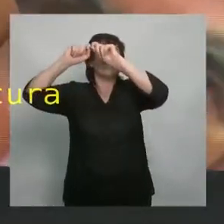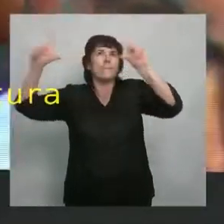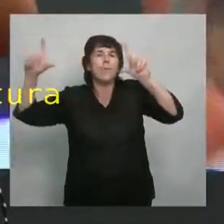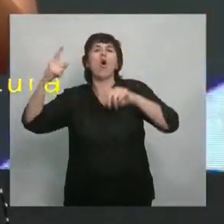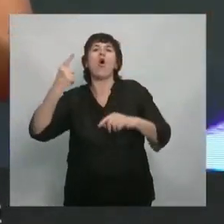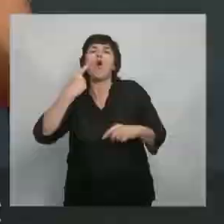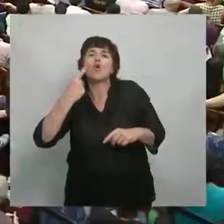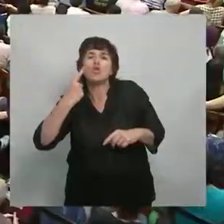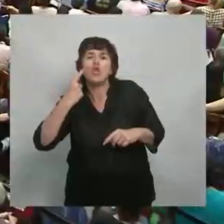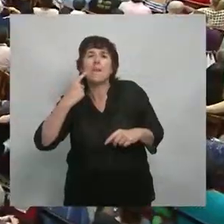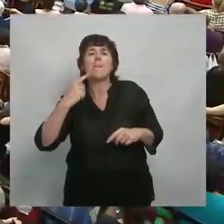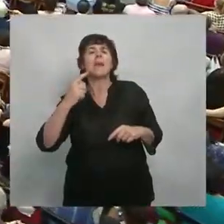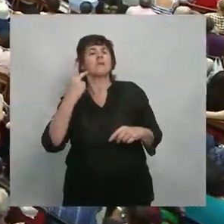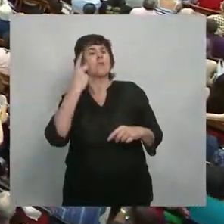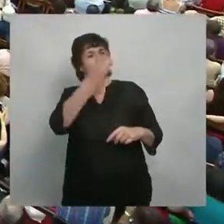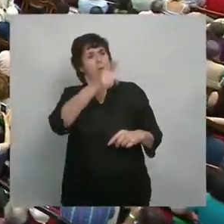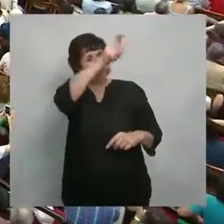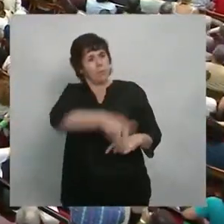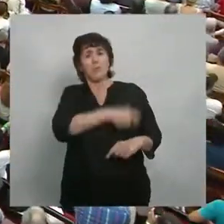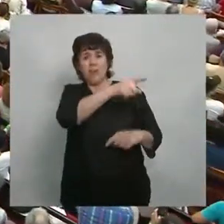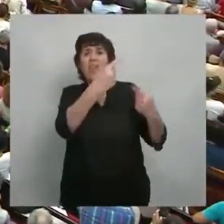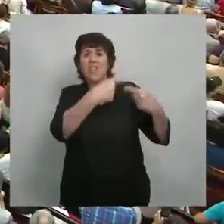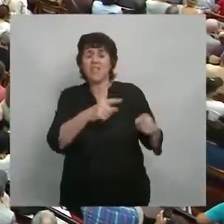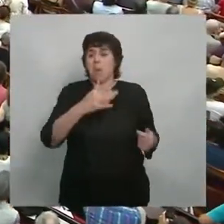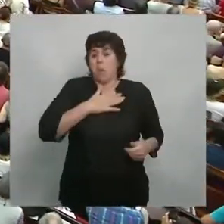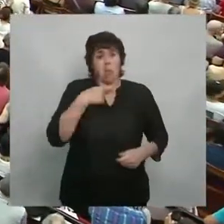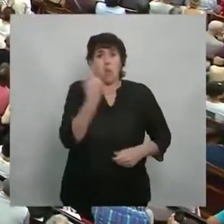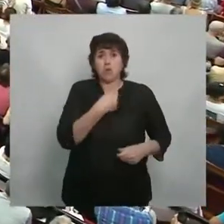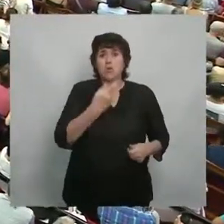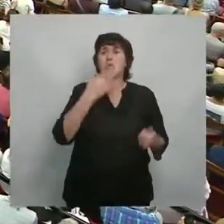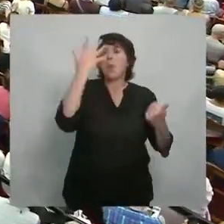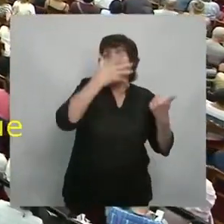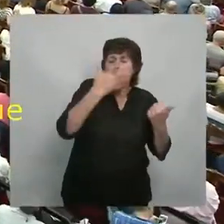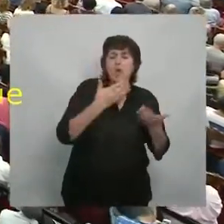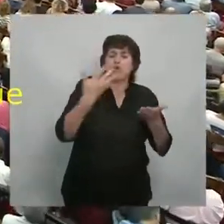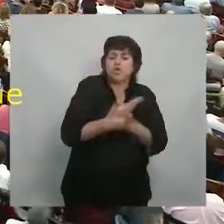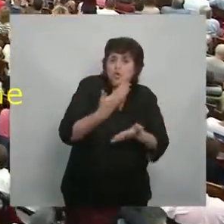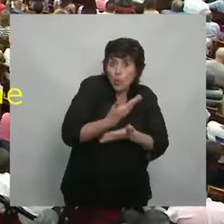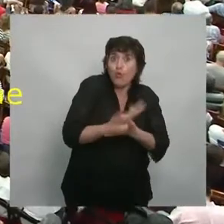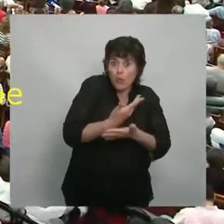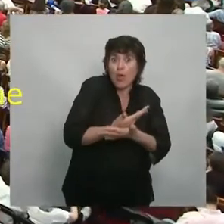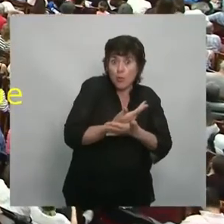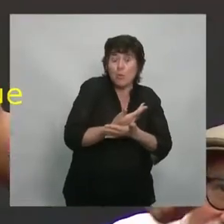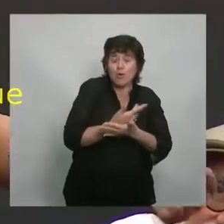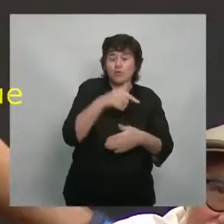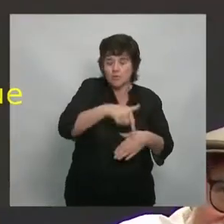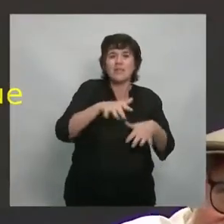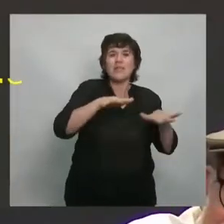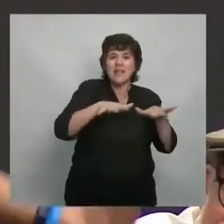que entenda que quando nós, negros e negras, falamos que sofremos o racismo, não duvidem de